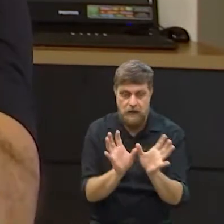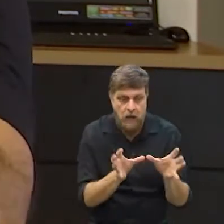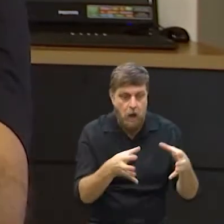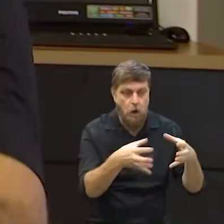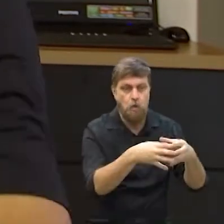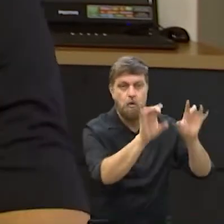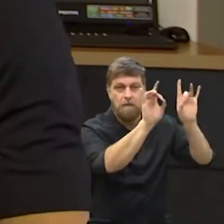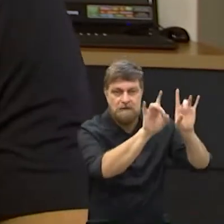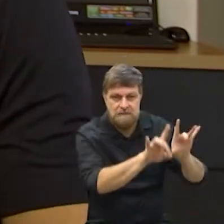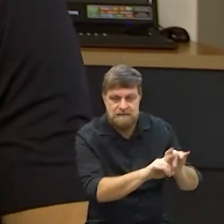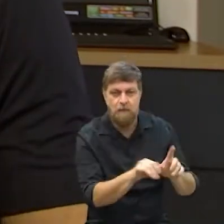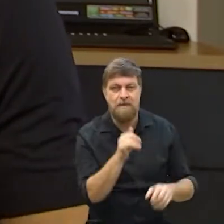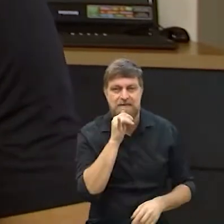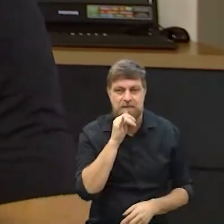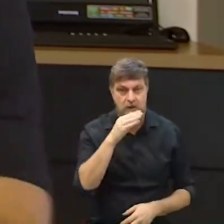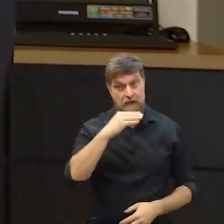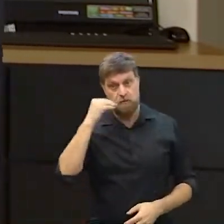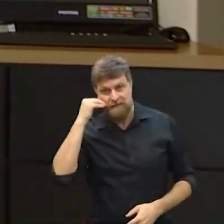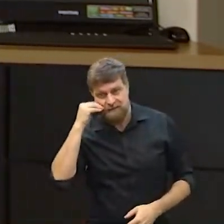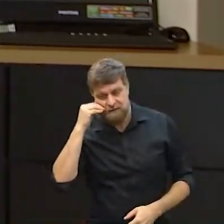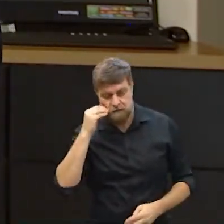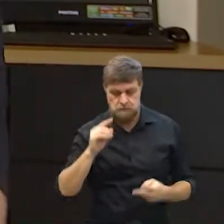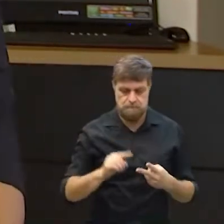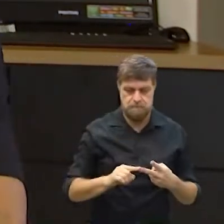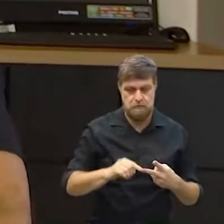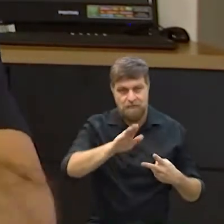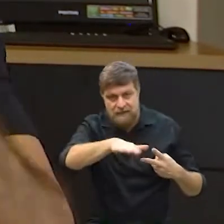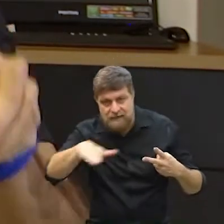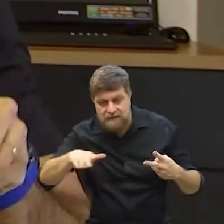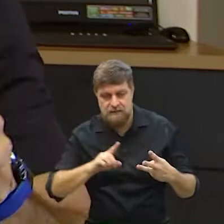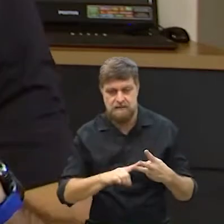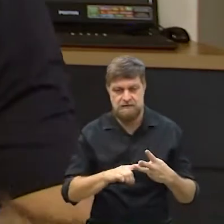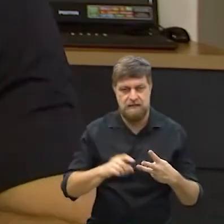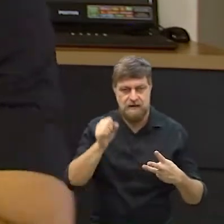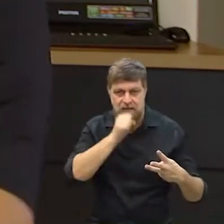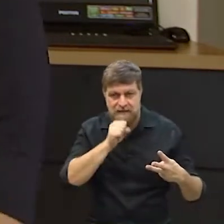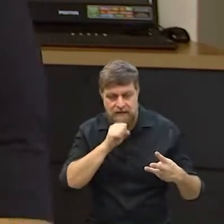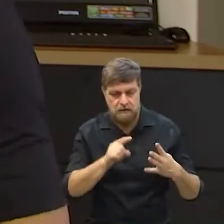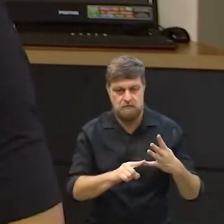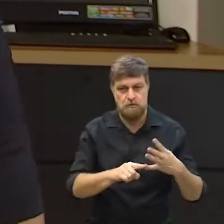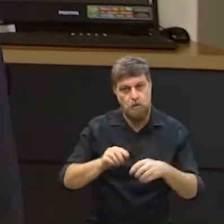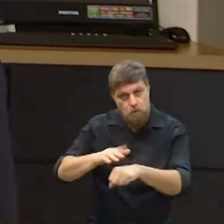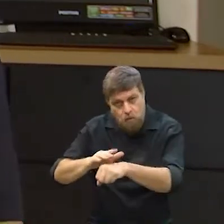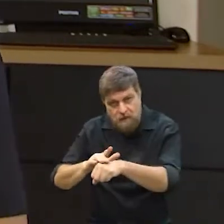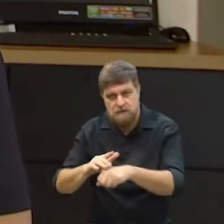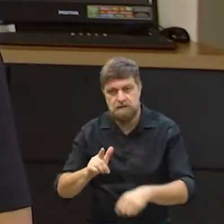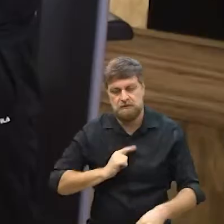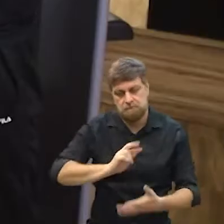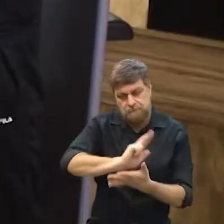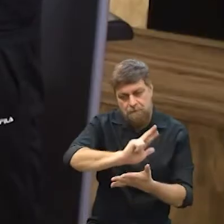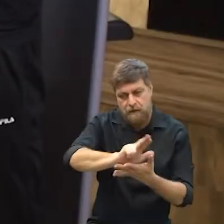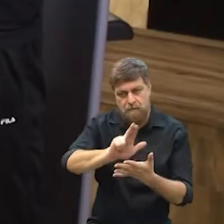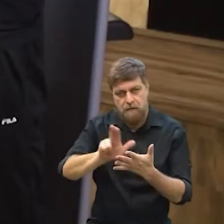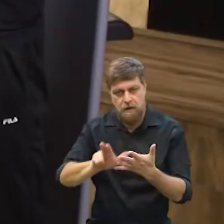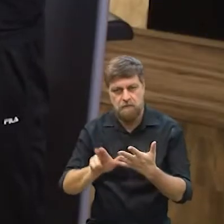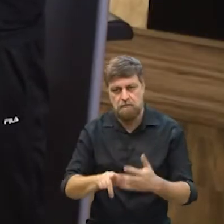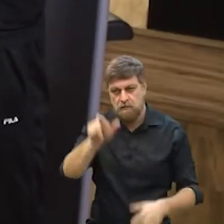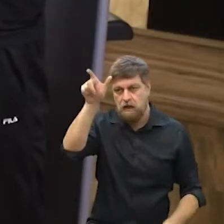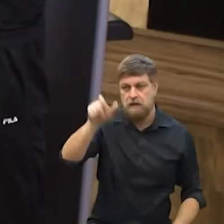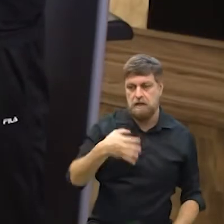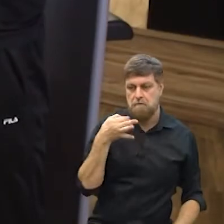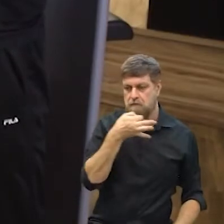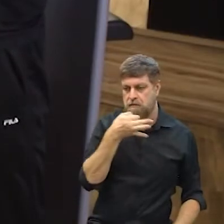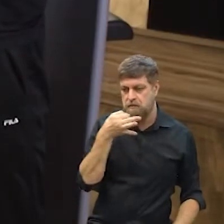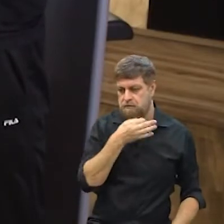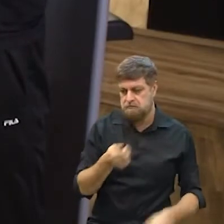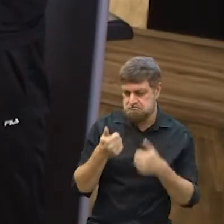treinam com grupos especiais, com adolescentes, crianças, gestantes, idosos, lesões, e aí sim vai. Bacana, o